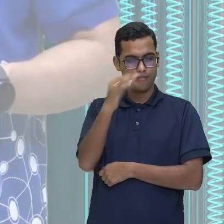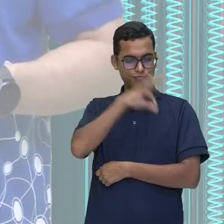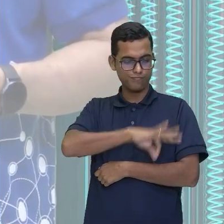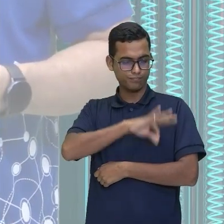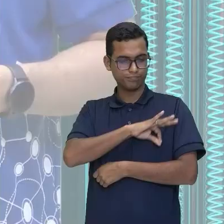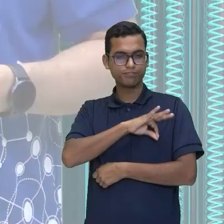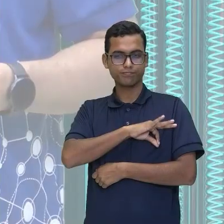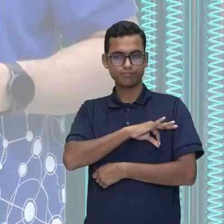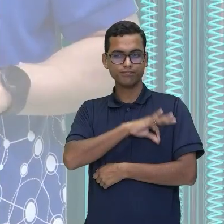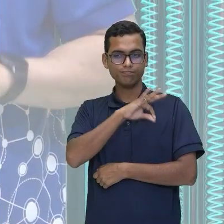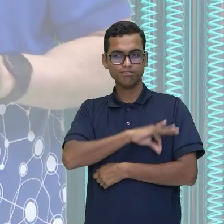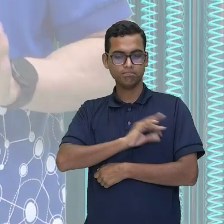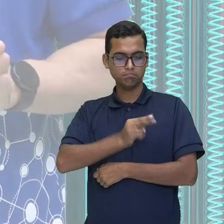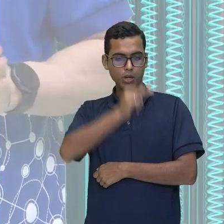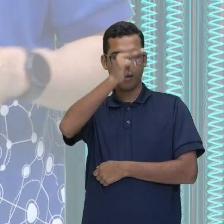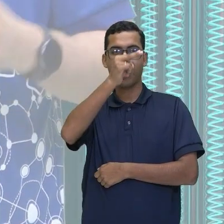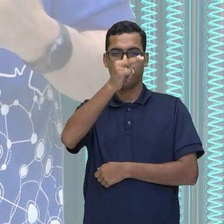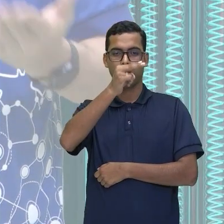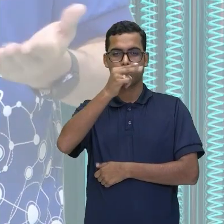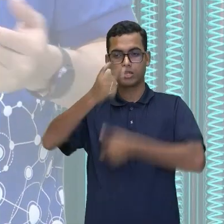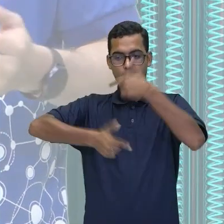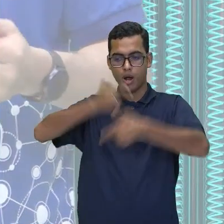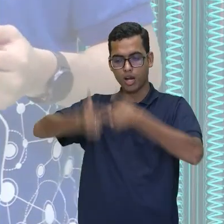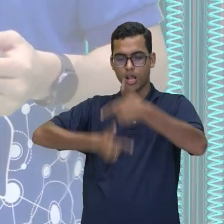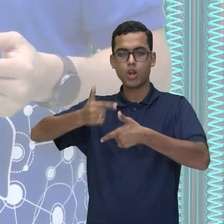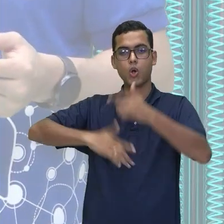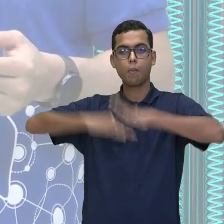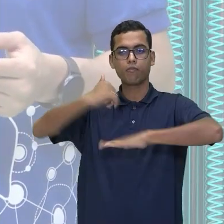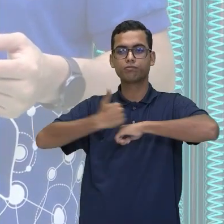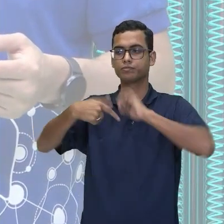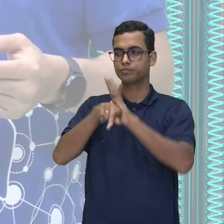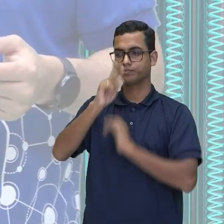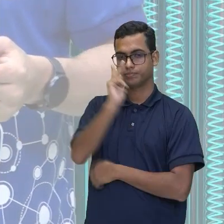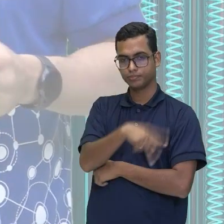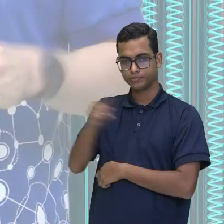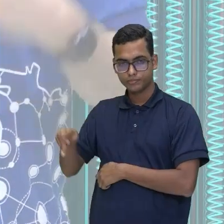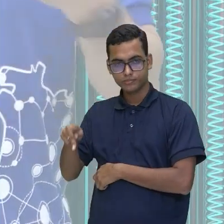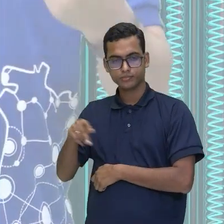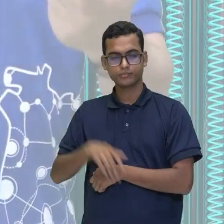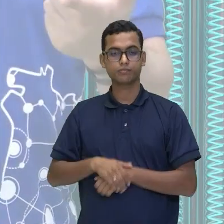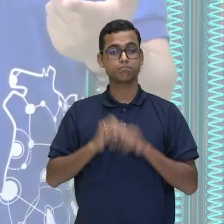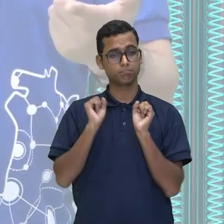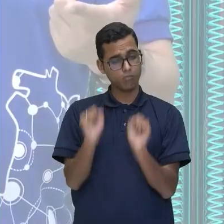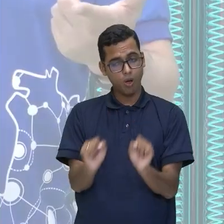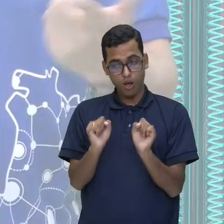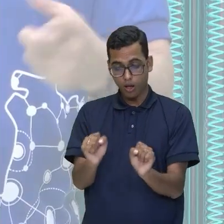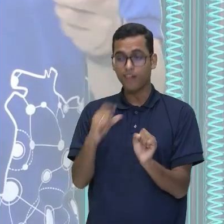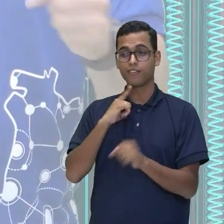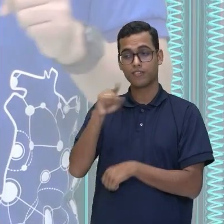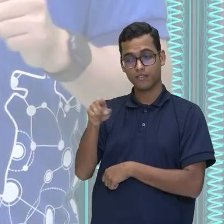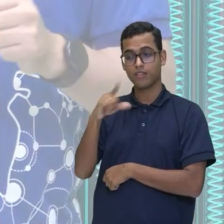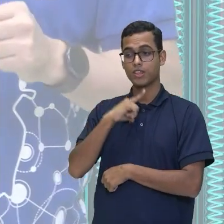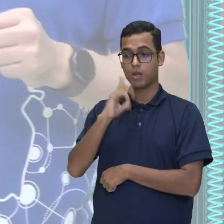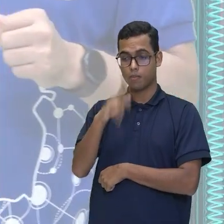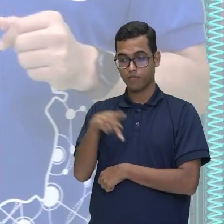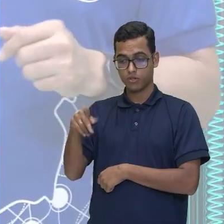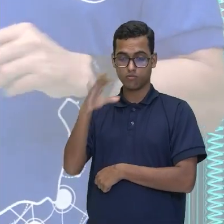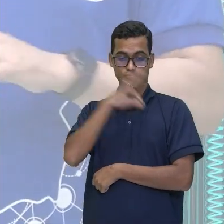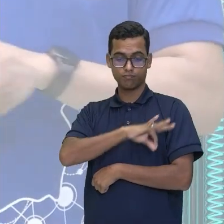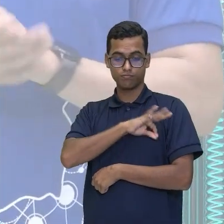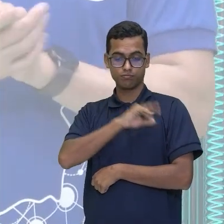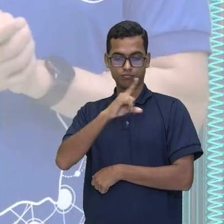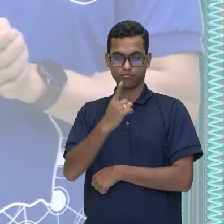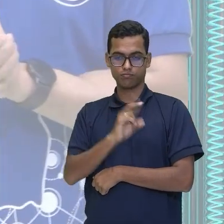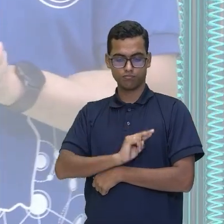You can earn, o verbo can, modal can, né? Pode ganhar. Você pode ganhar, repare, né, que ele passa mesmo essa ideia de